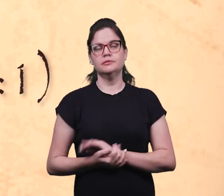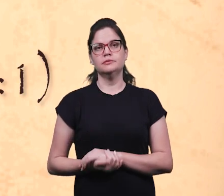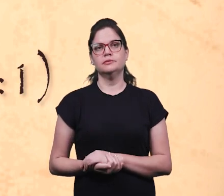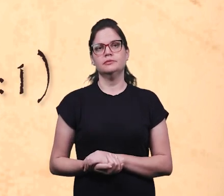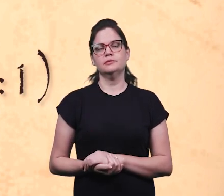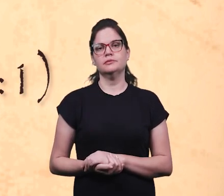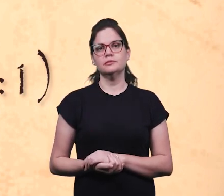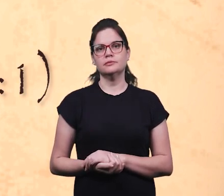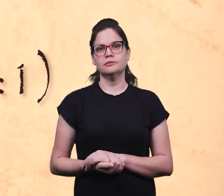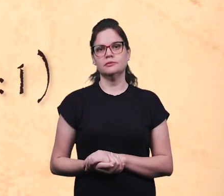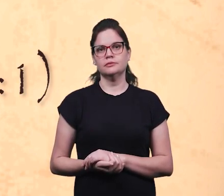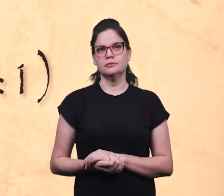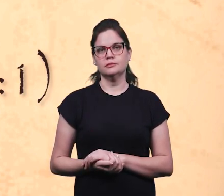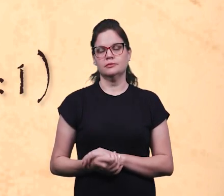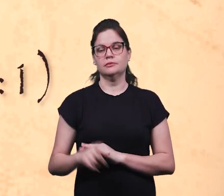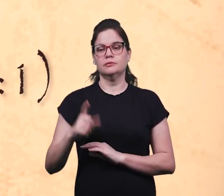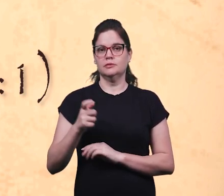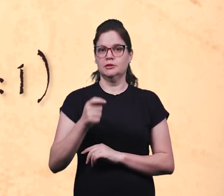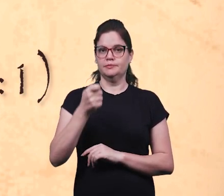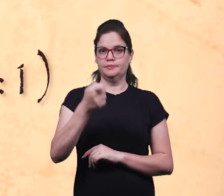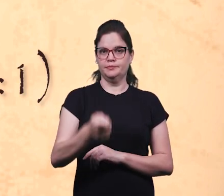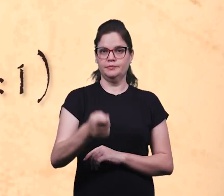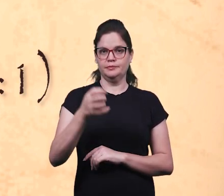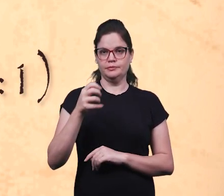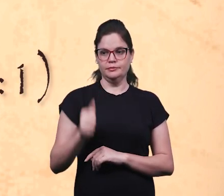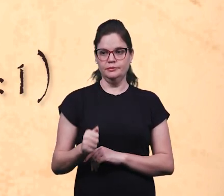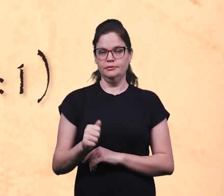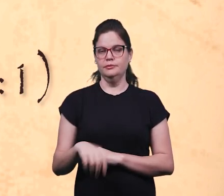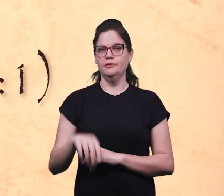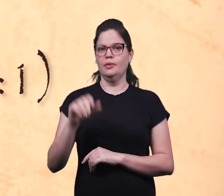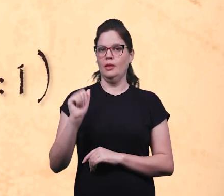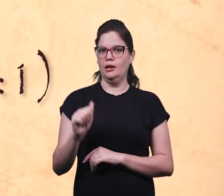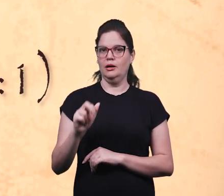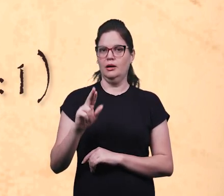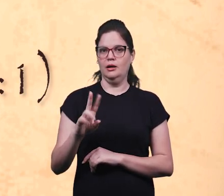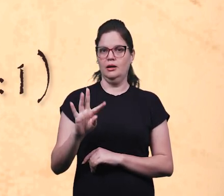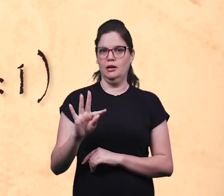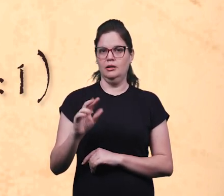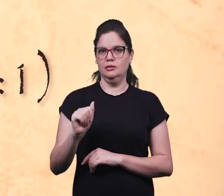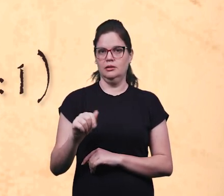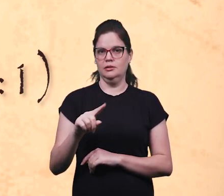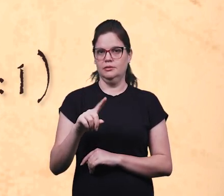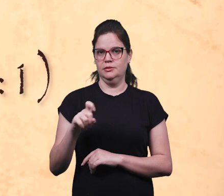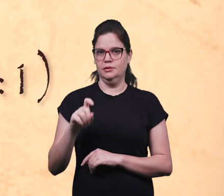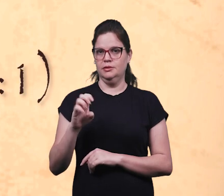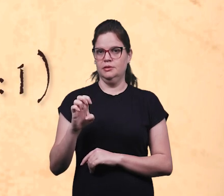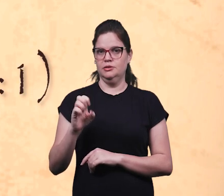nome. O sucessor de Xerxes foi Artaxerxes.